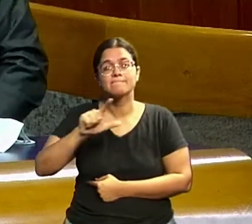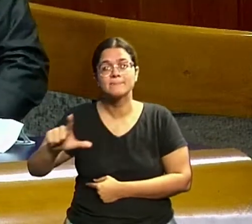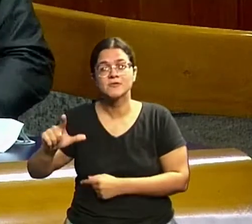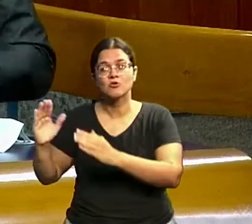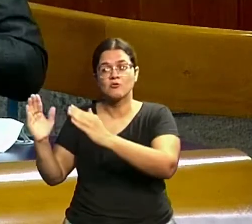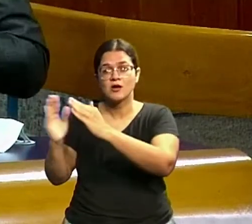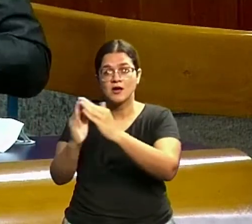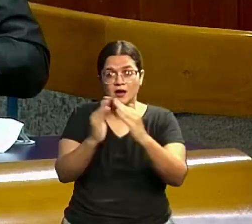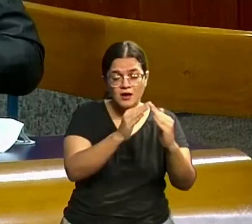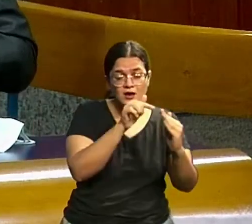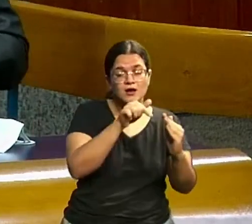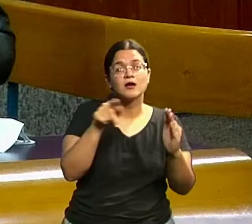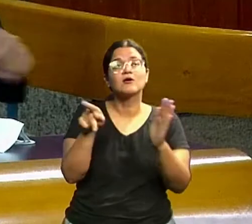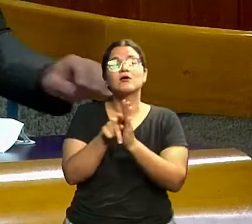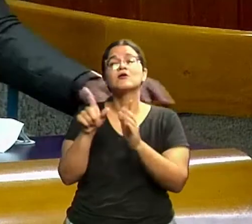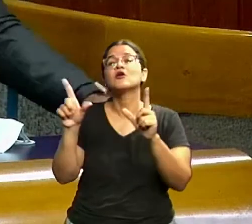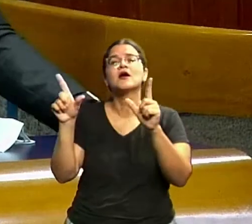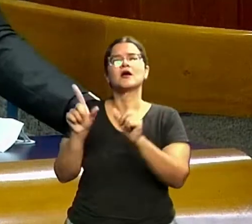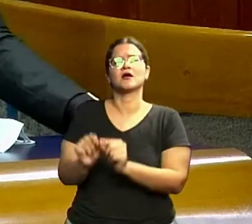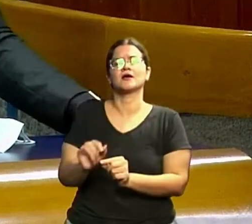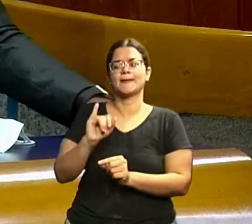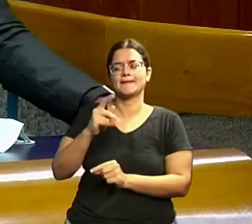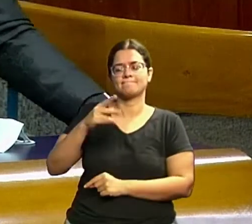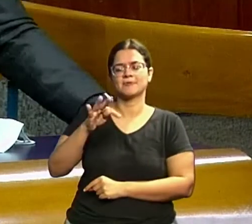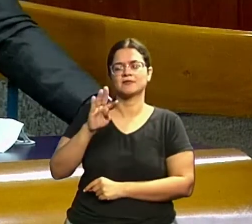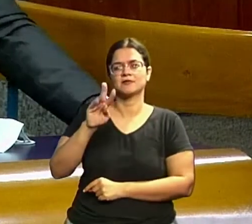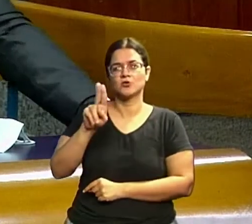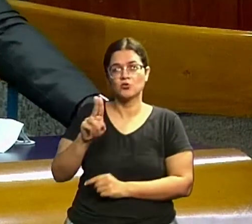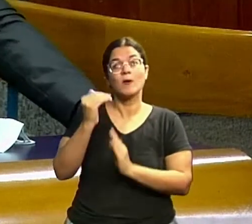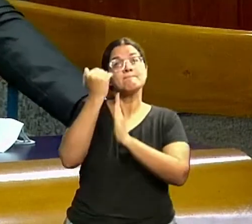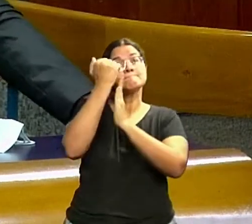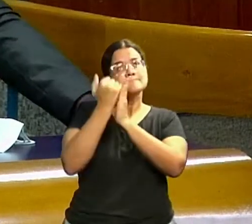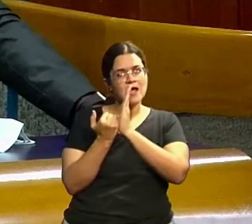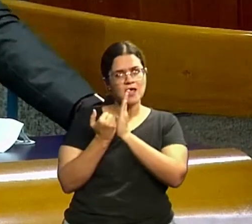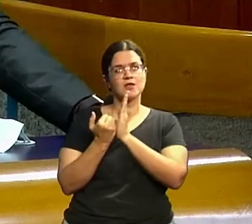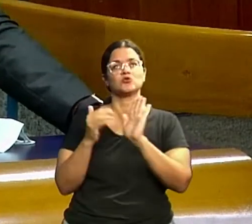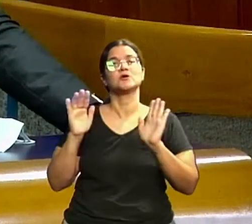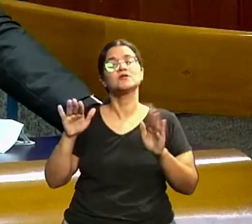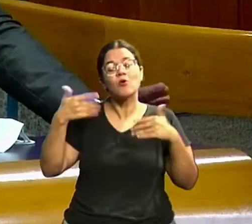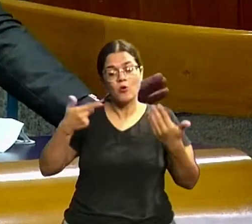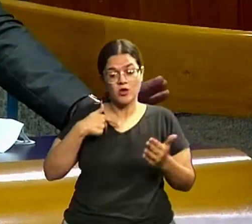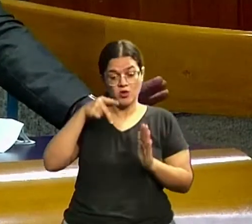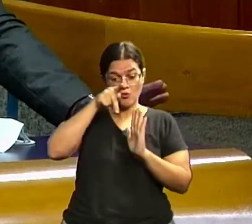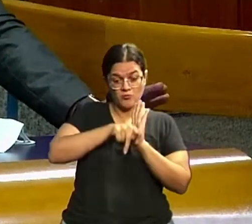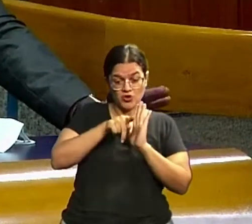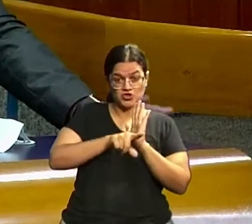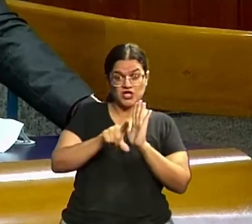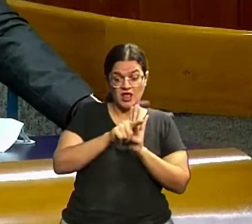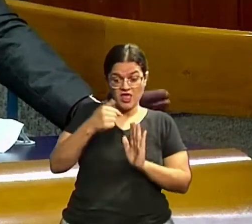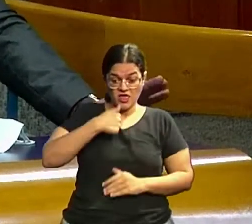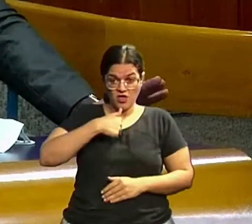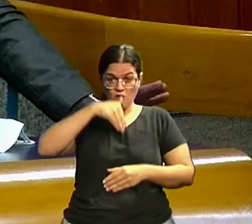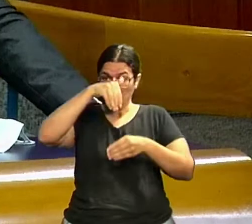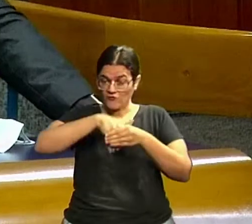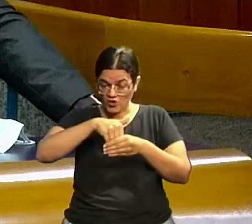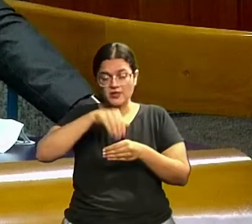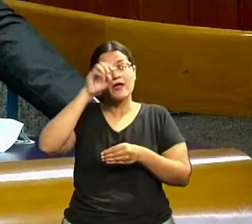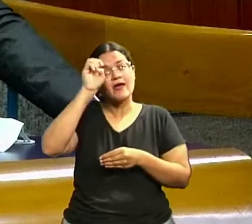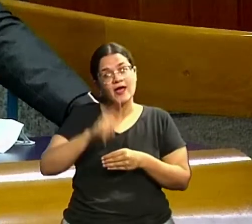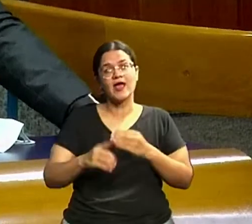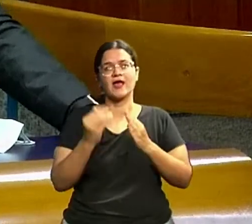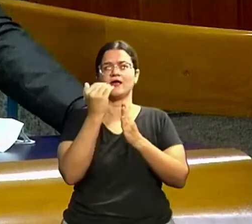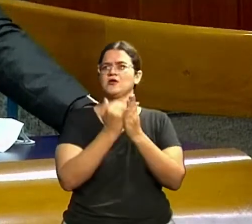imóveis em Goiânia em redução do valor do IPTU. Então, o projeto de lei que eu votei foi esse. Eu não